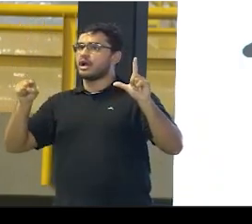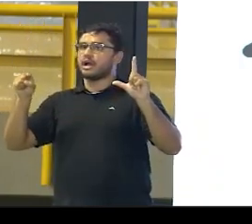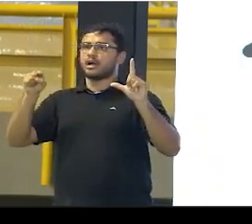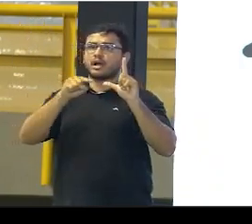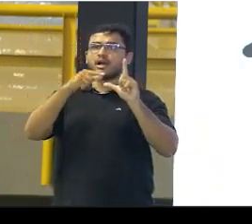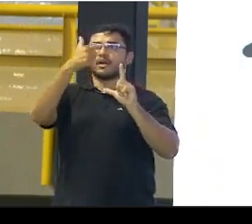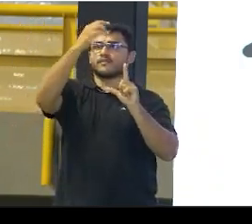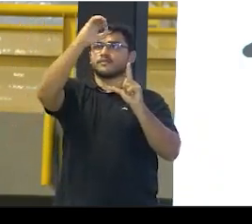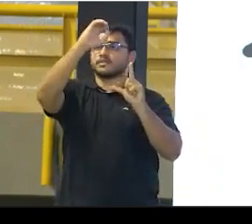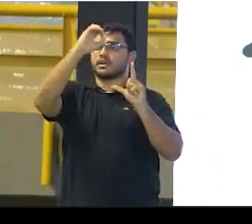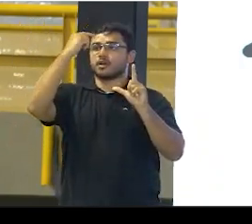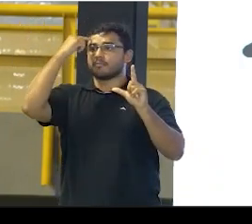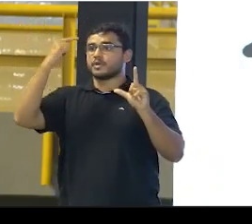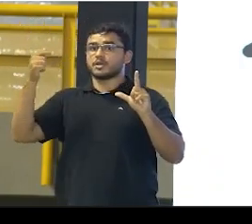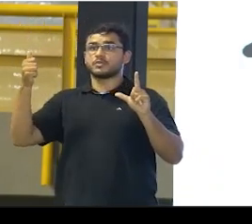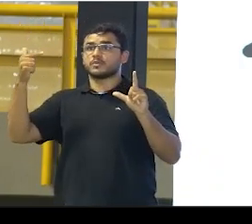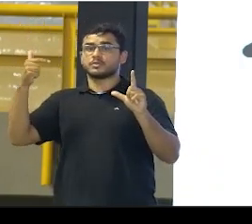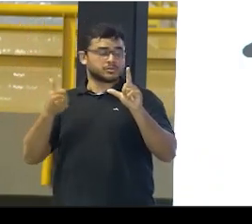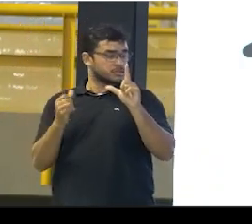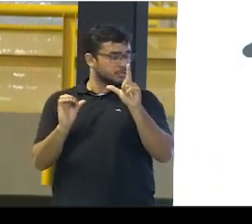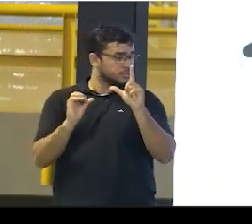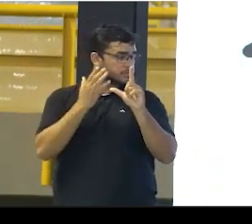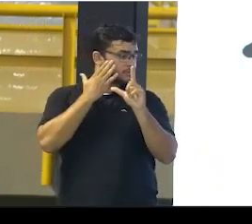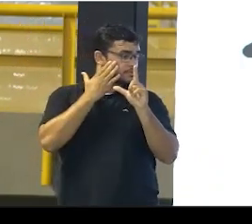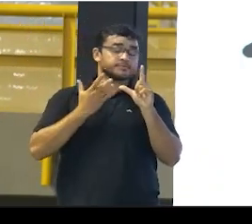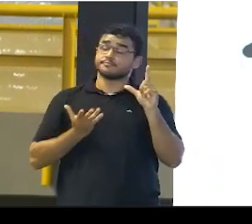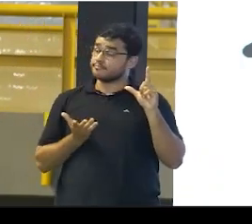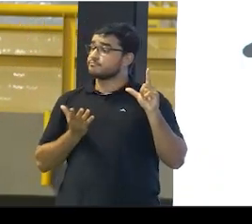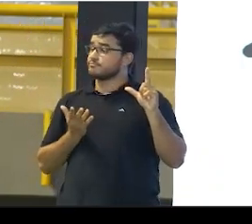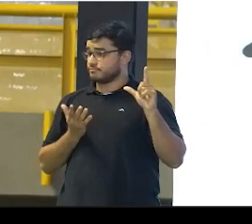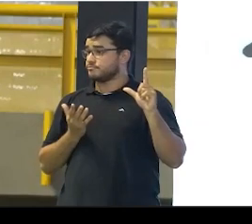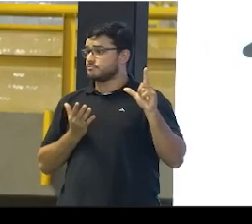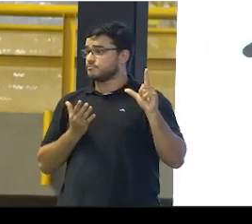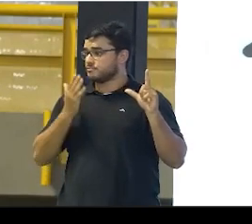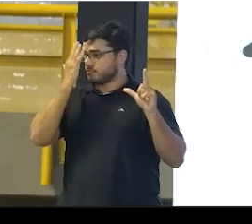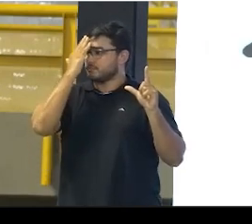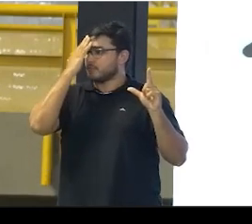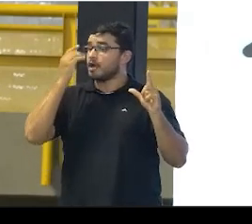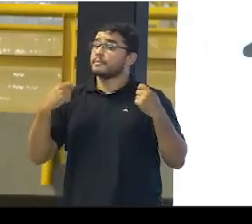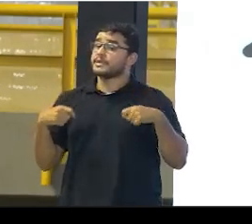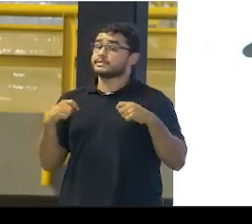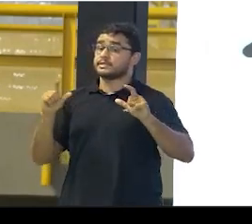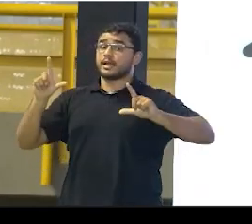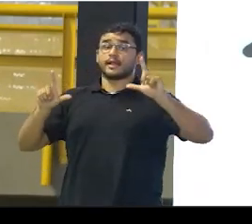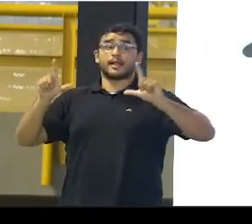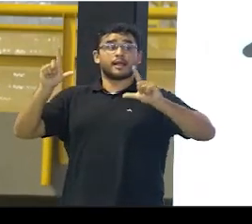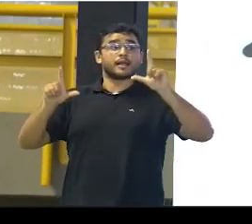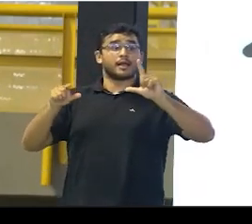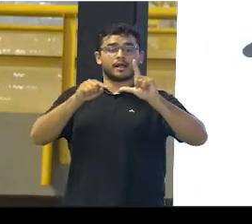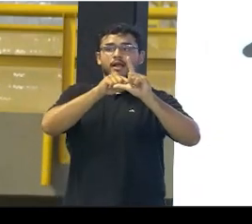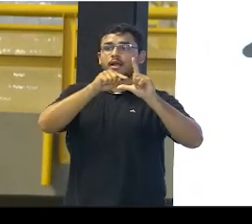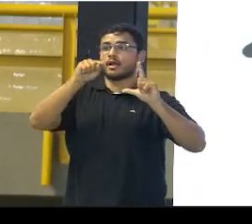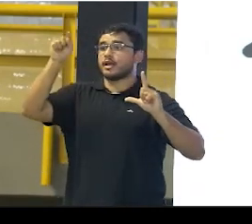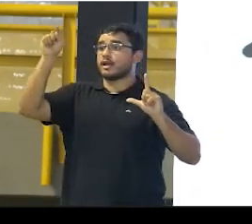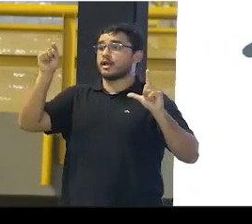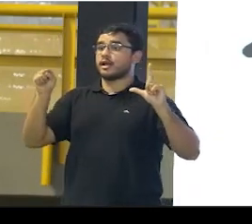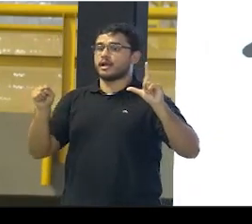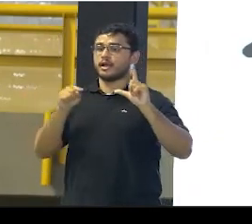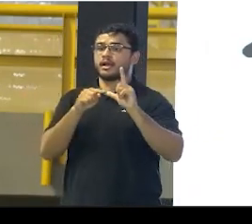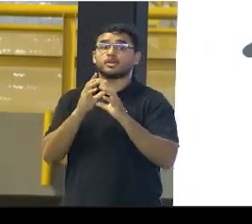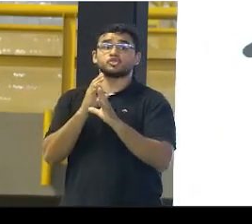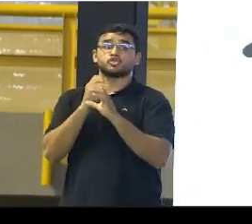3, 4, 5 multiplicado por 4. 5 vezes 4, 3 vezes 4, 4 vezes